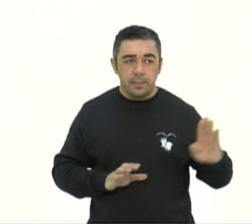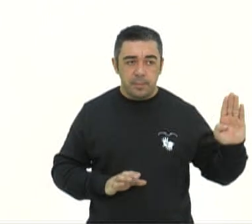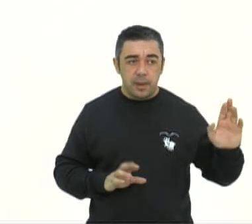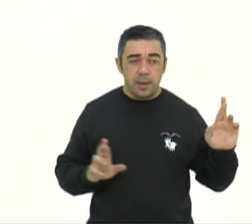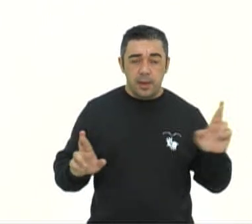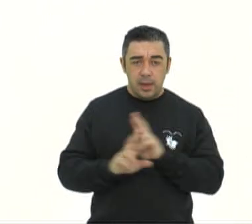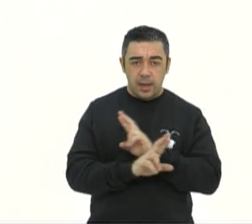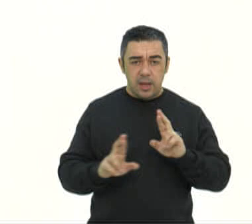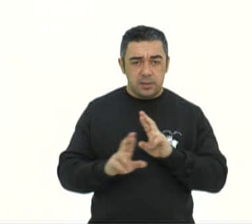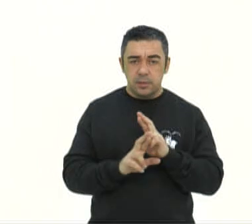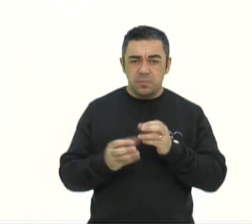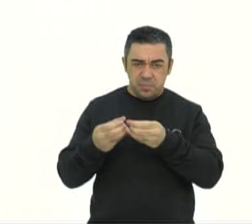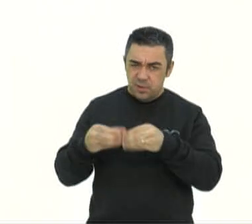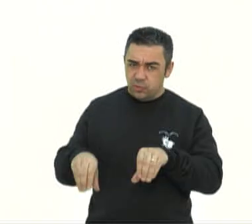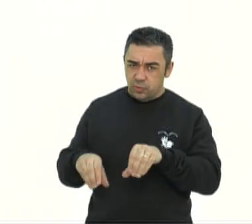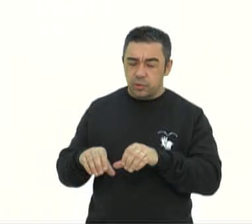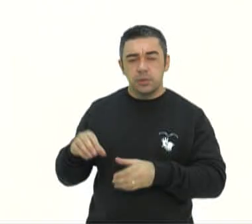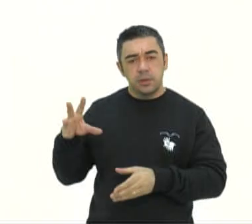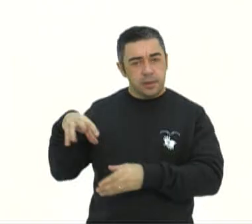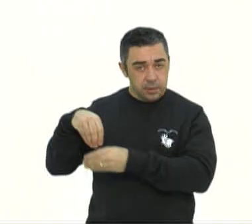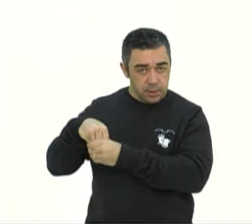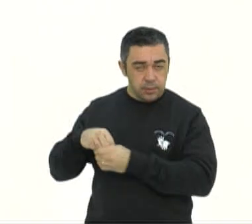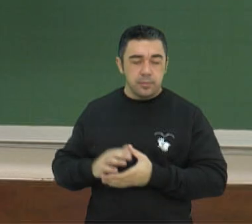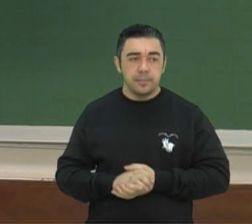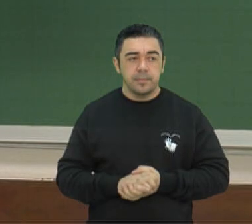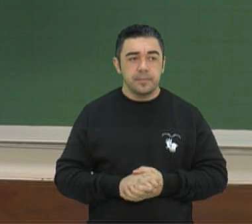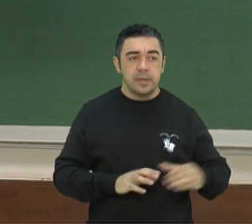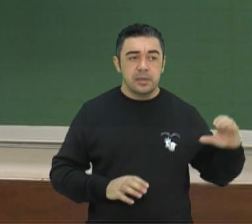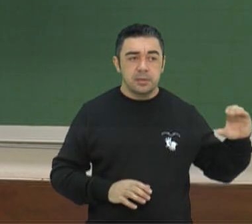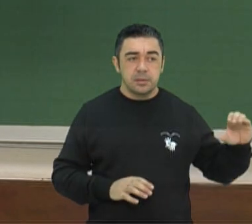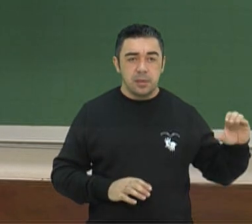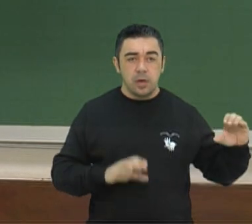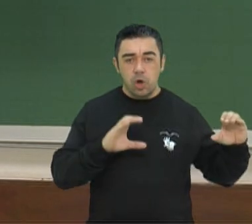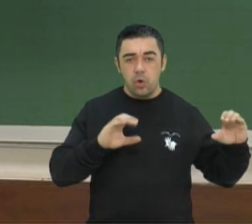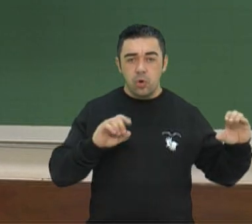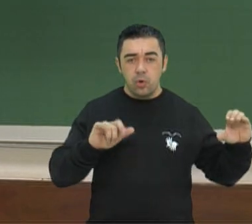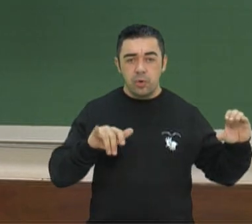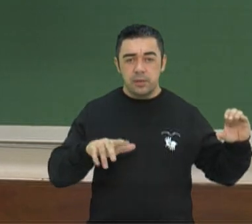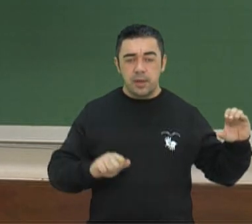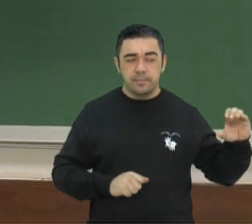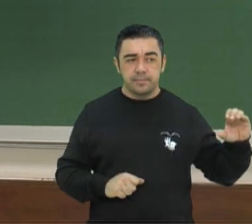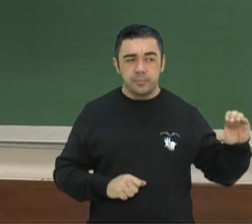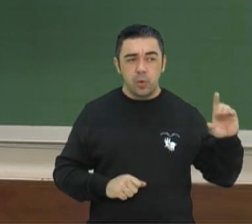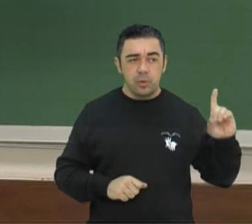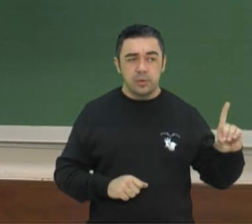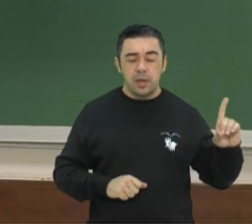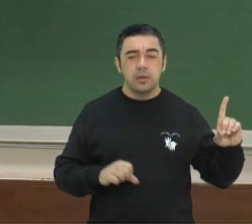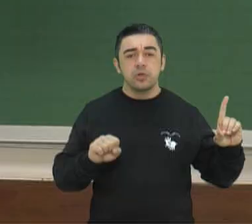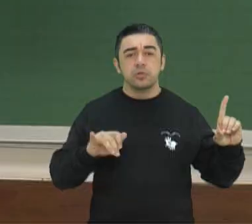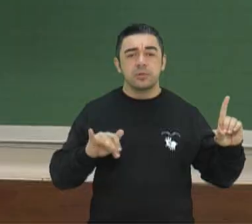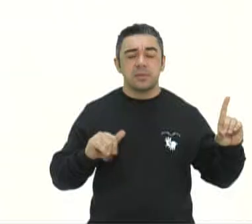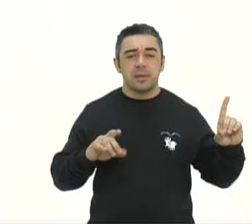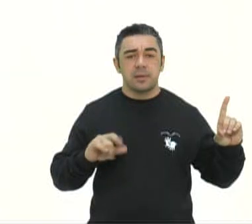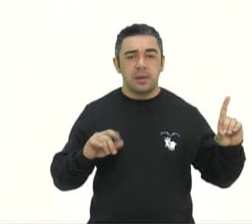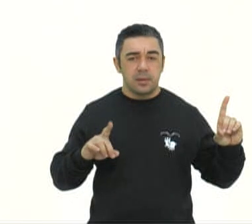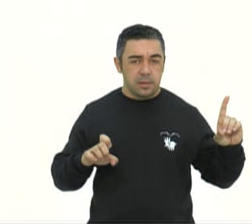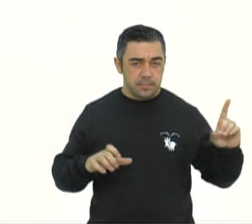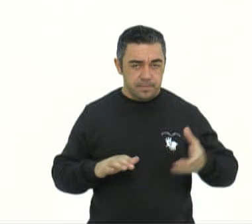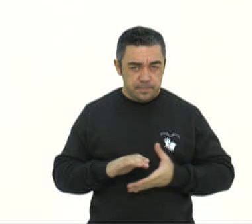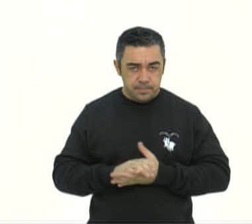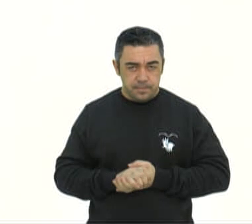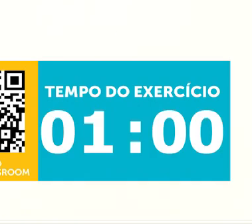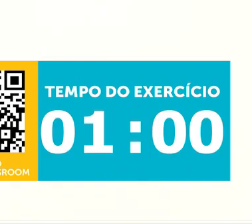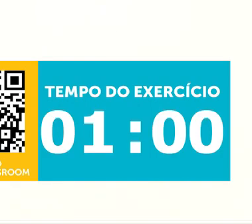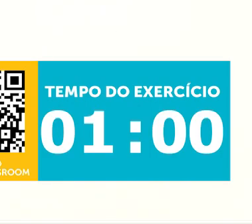relação desarmônica intraespecífica; letra C, uma colônia; ou letra D, uma sociedade.